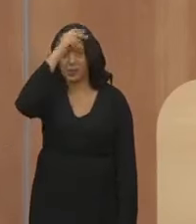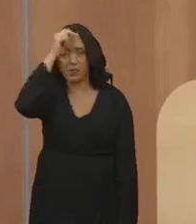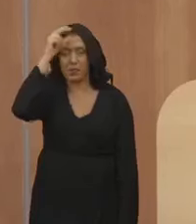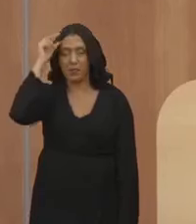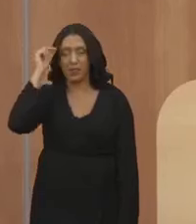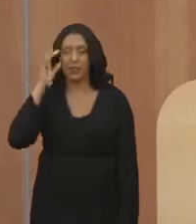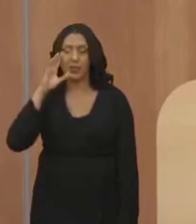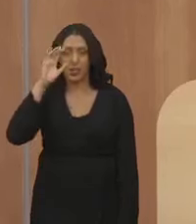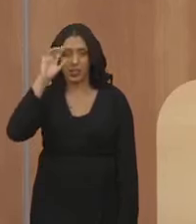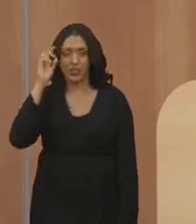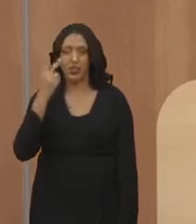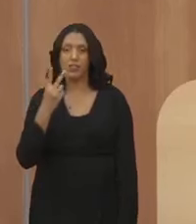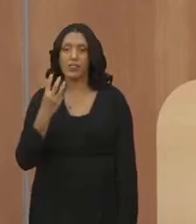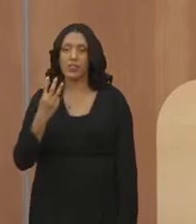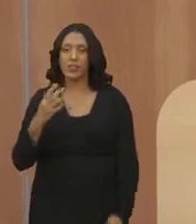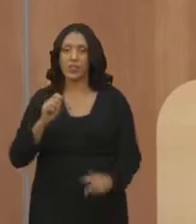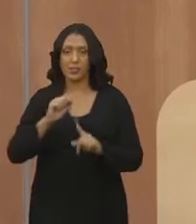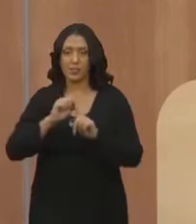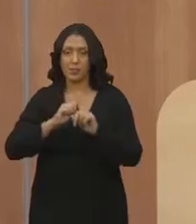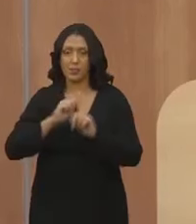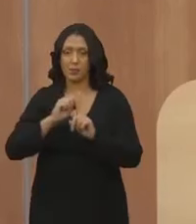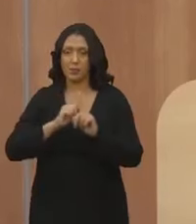23/9/2025.